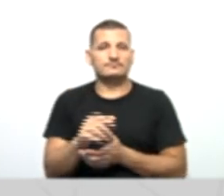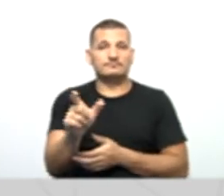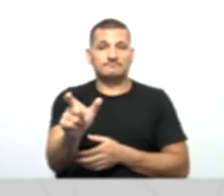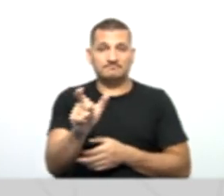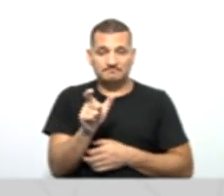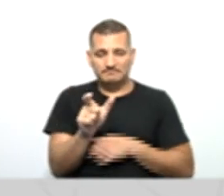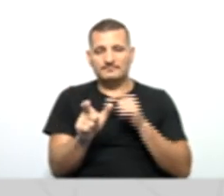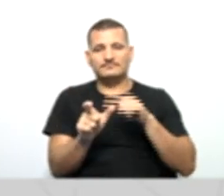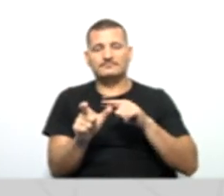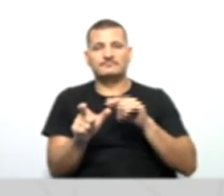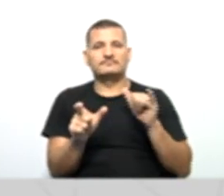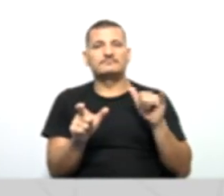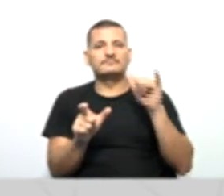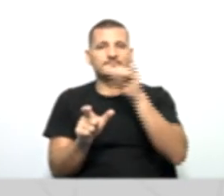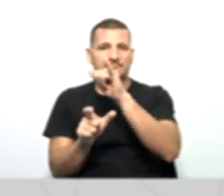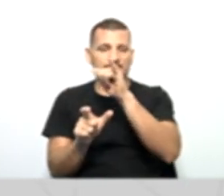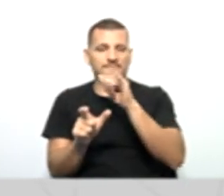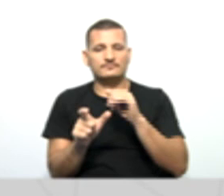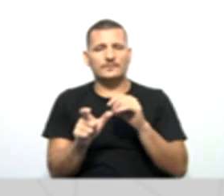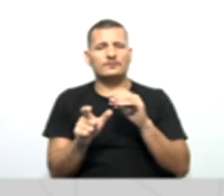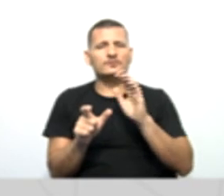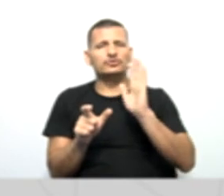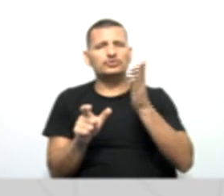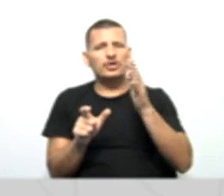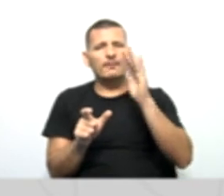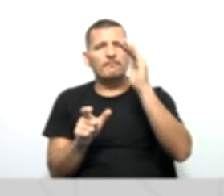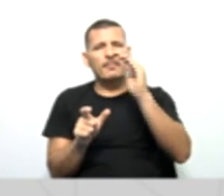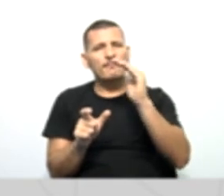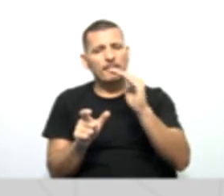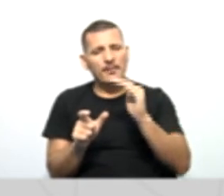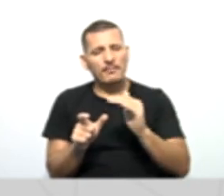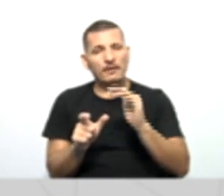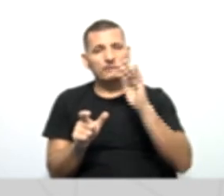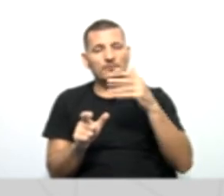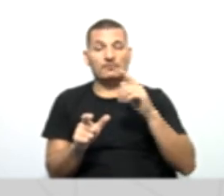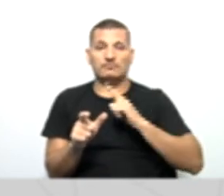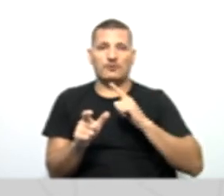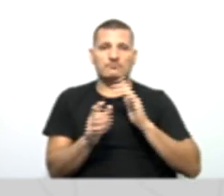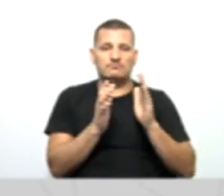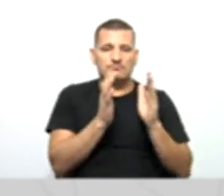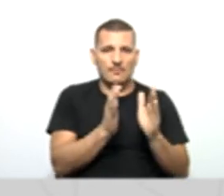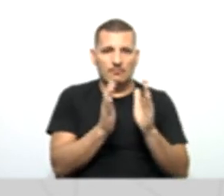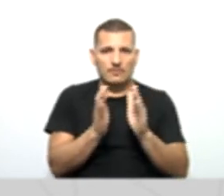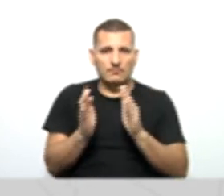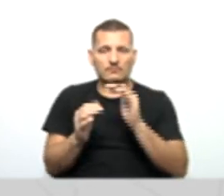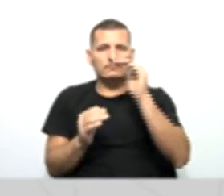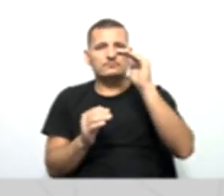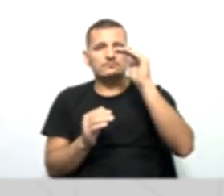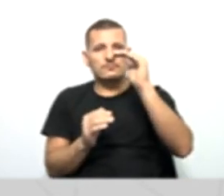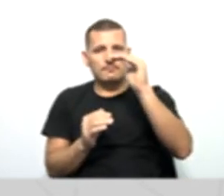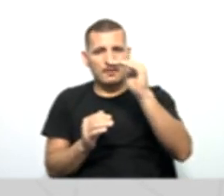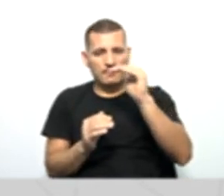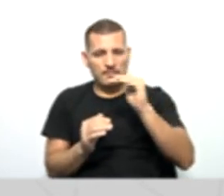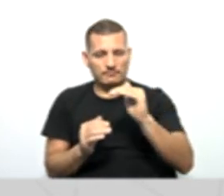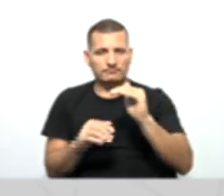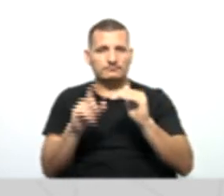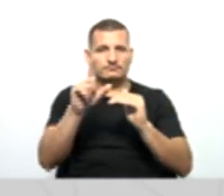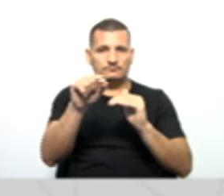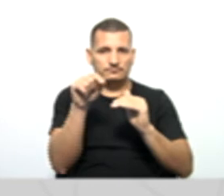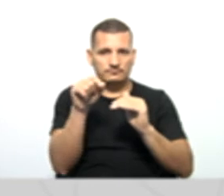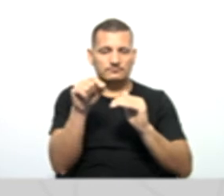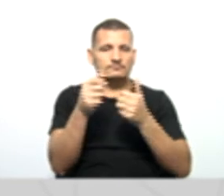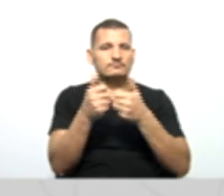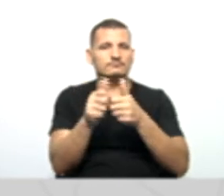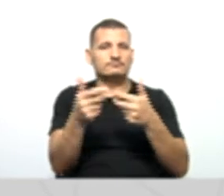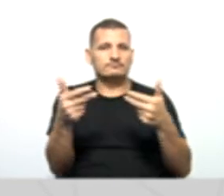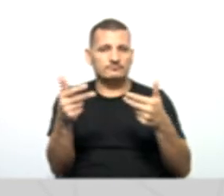de passagem. Depois que eu fizer tudo isso, gente, lembrando que existe uma sequência. Então, eu vou escolher o meio de transporte.